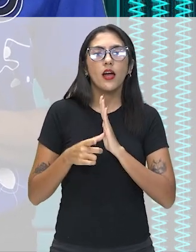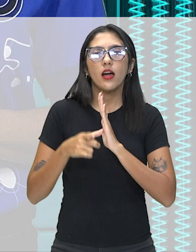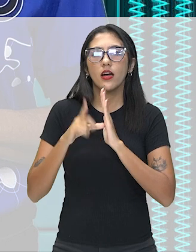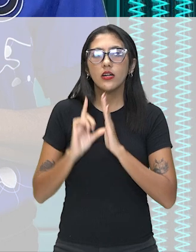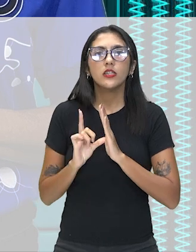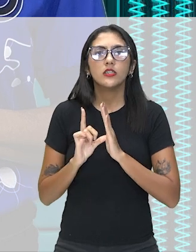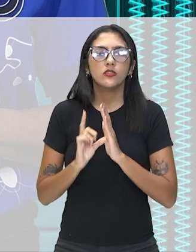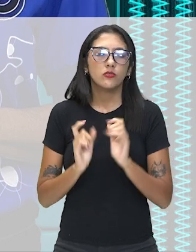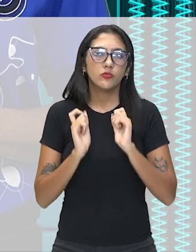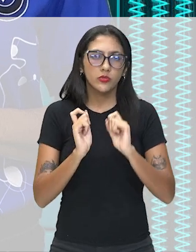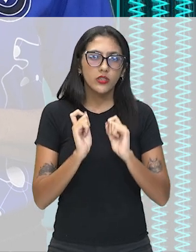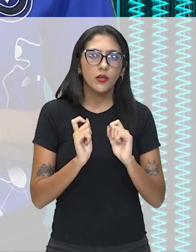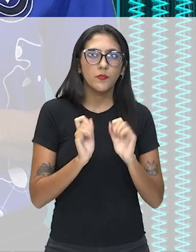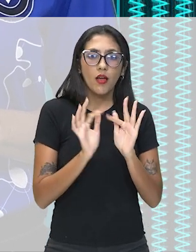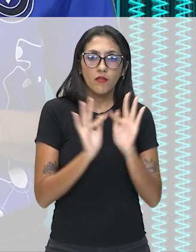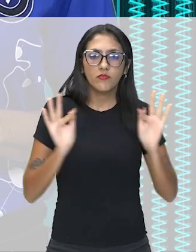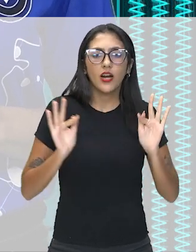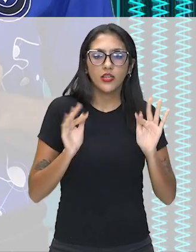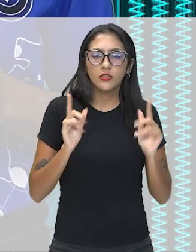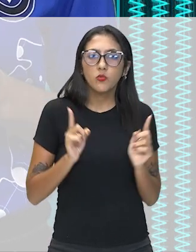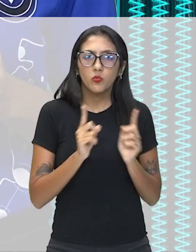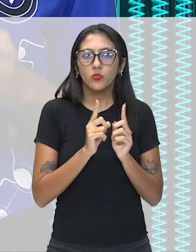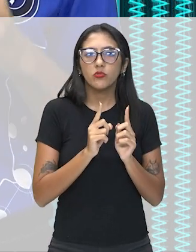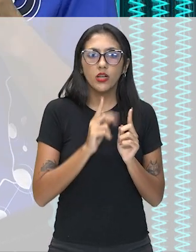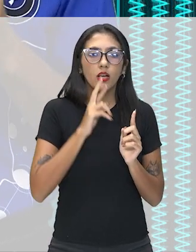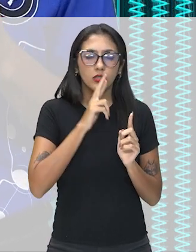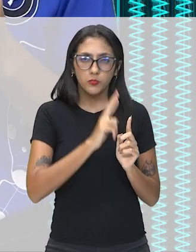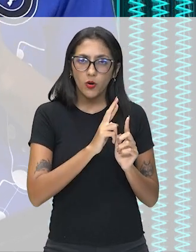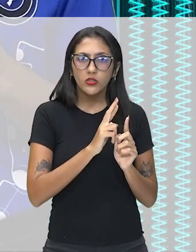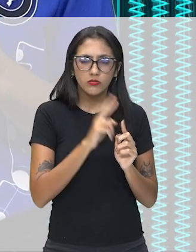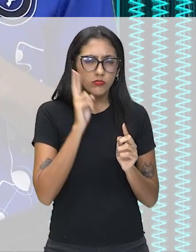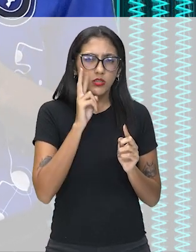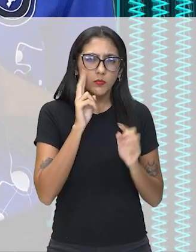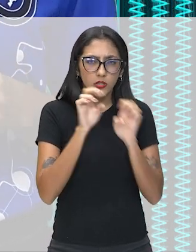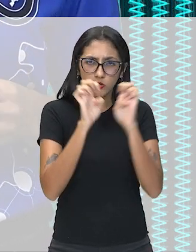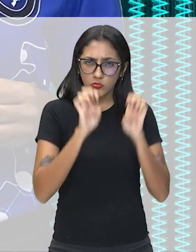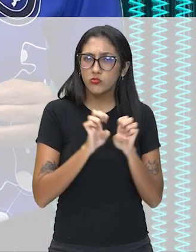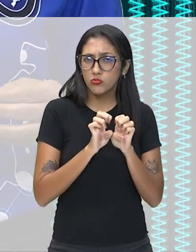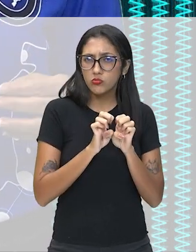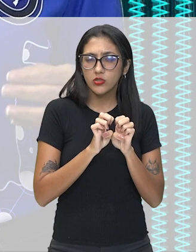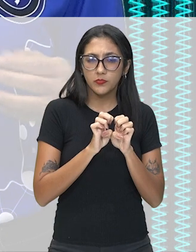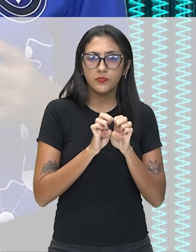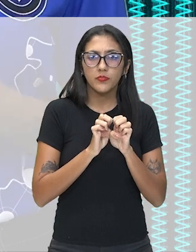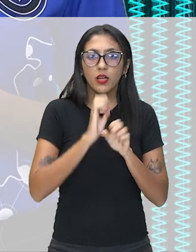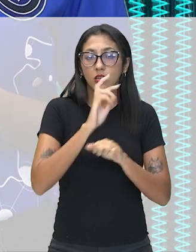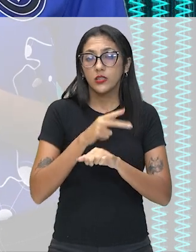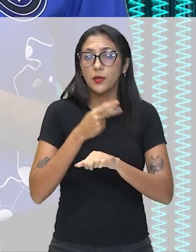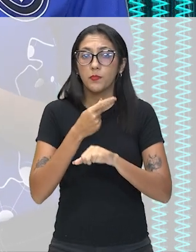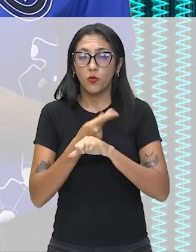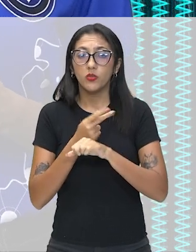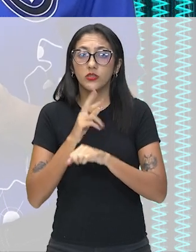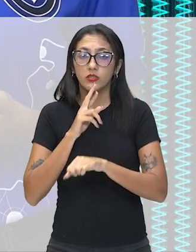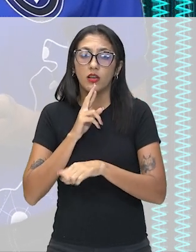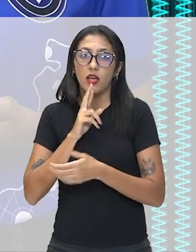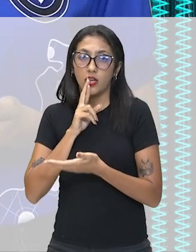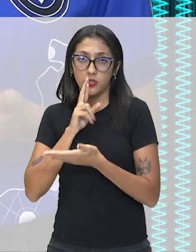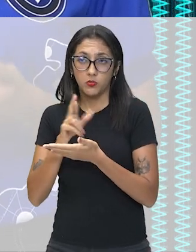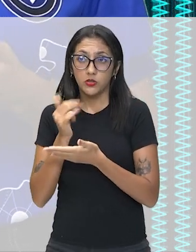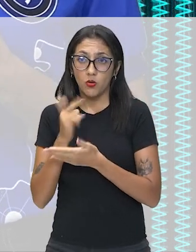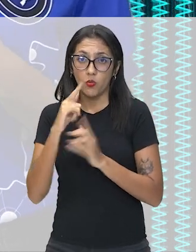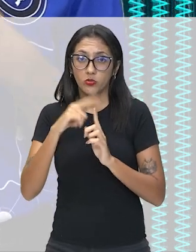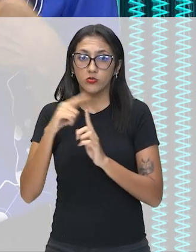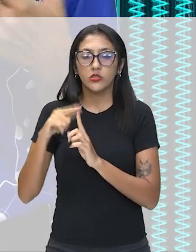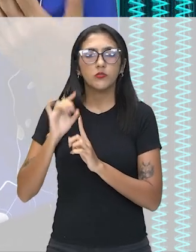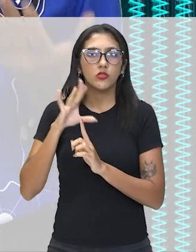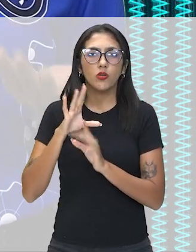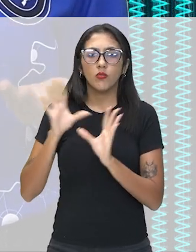can, no, I can't, e aqui é o verbo, tá? Não tem muito o que pensar aí, não. É só você completar, right? Então, essa é a